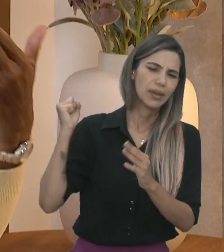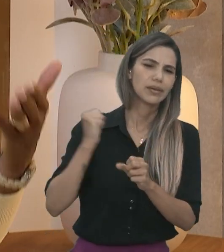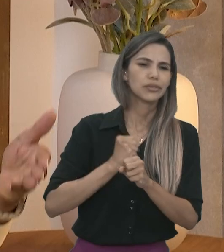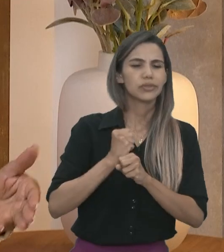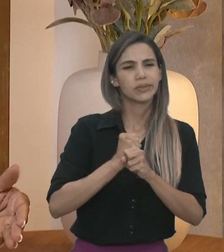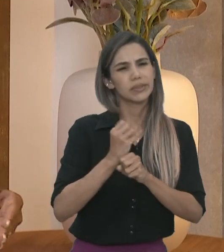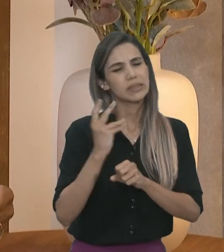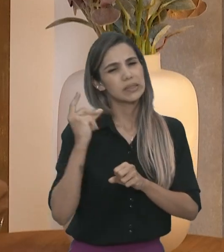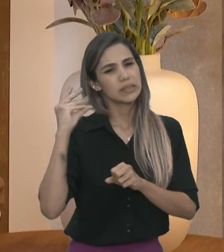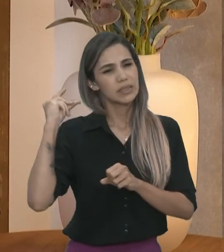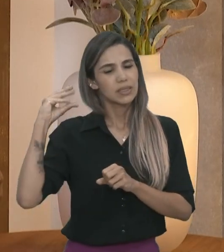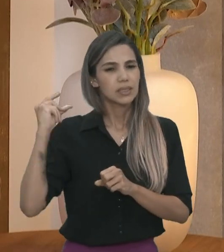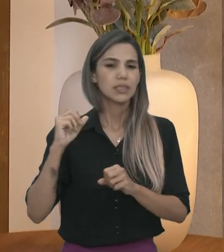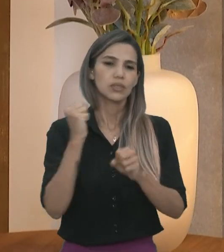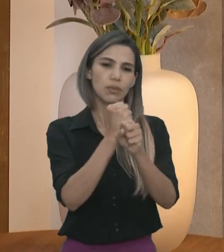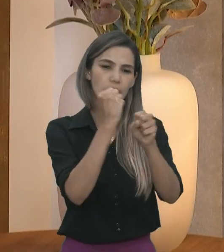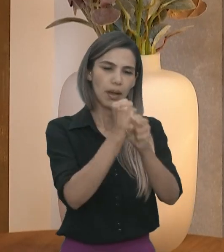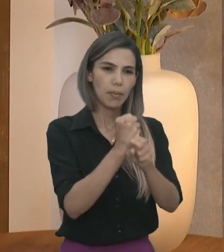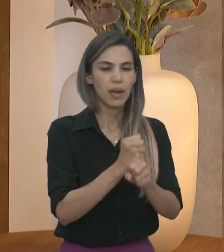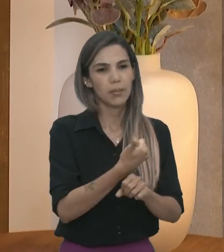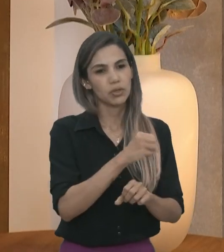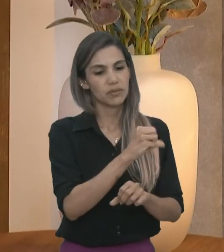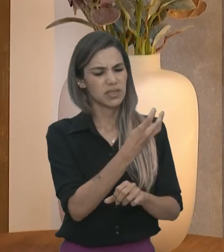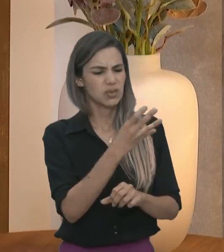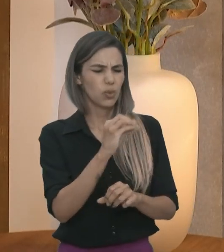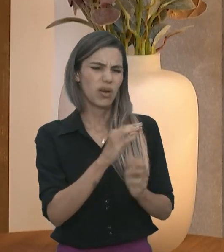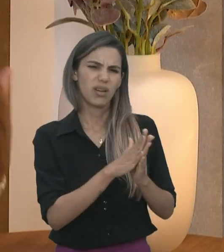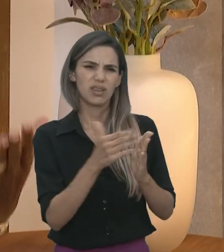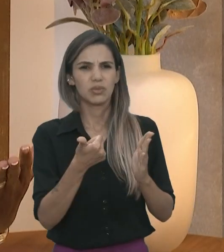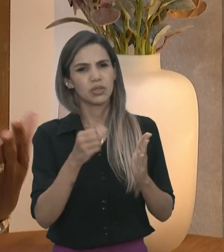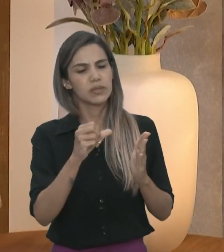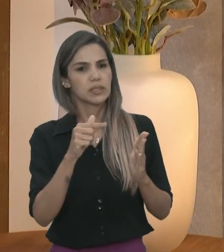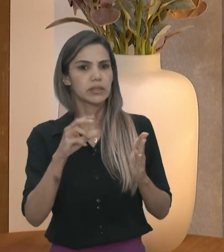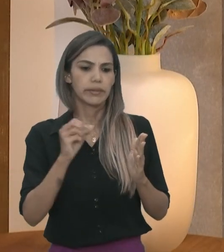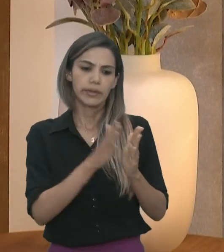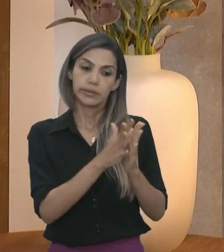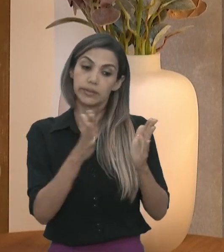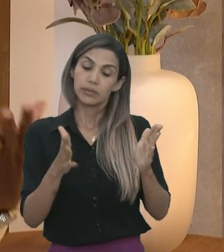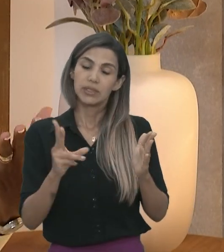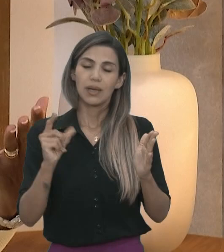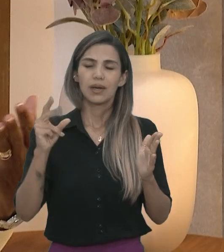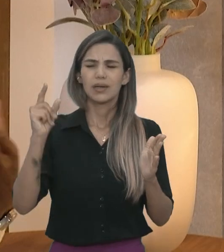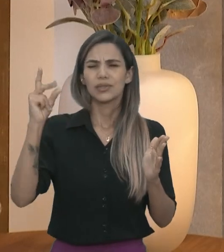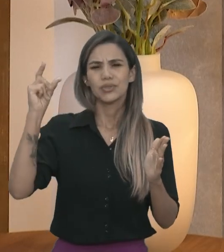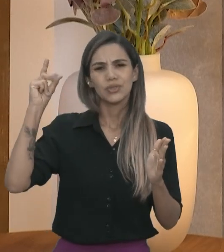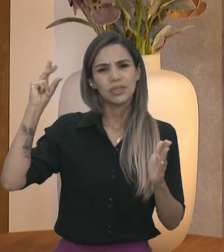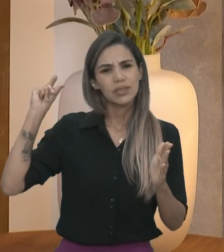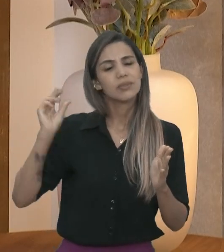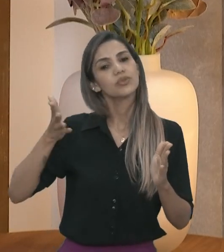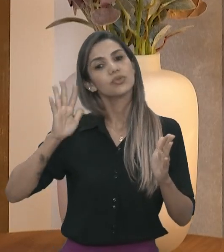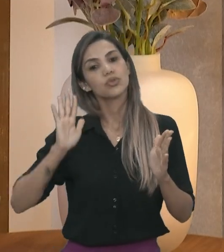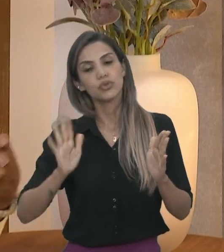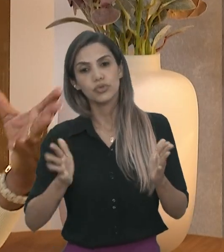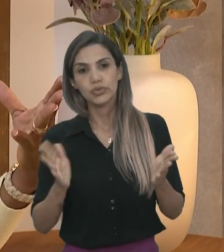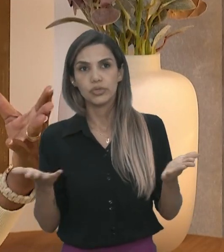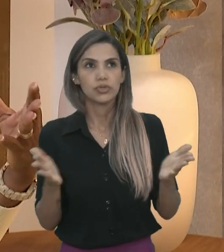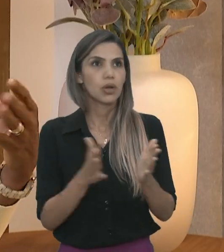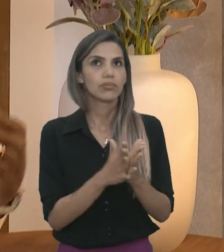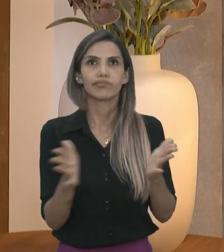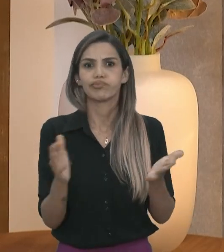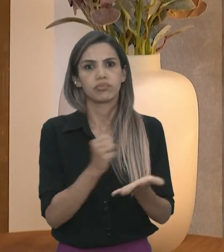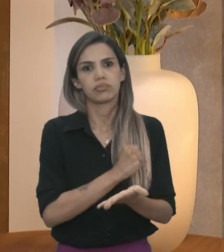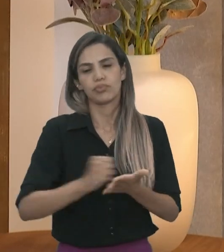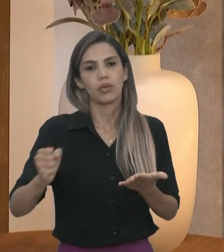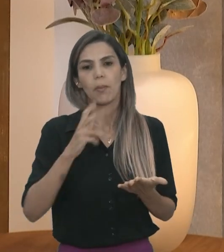décadas de 1940 a 1970, então ela já tem um período, assim, uma vida útil que já ultrapassou,